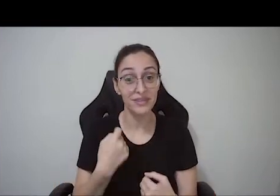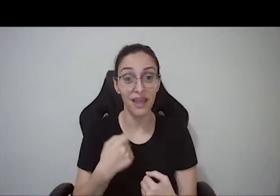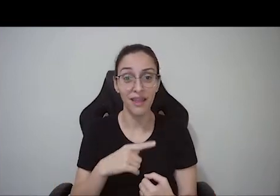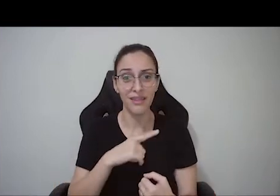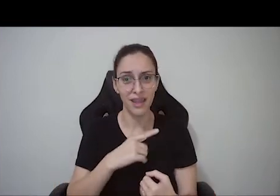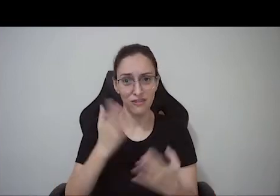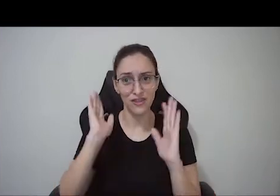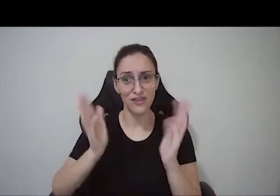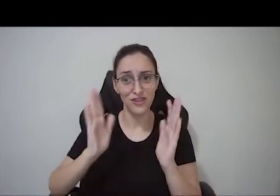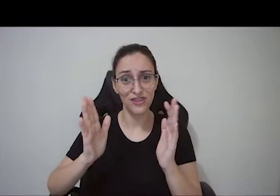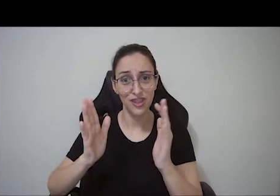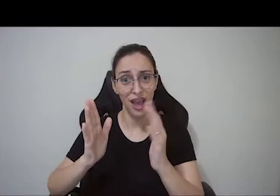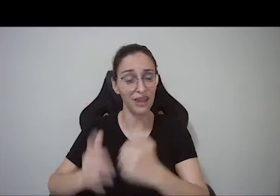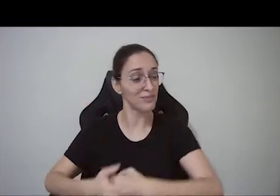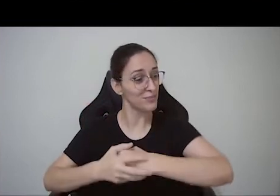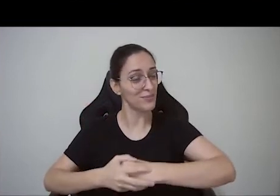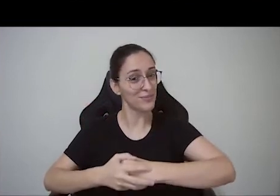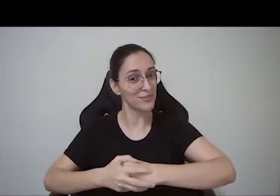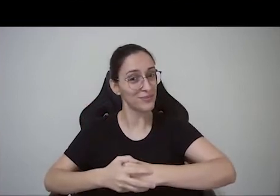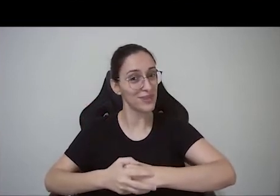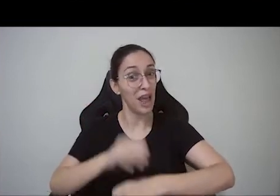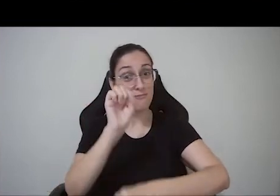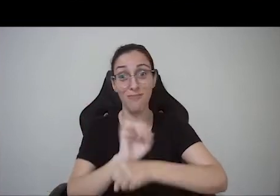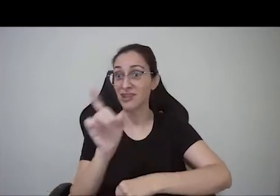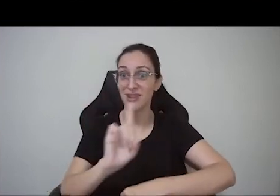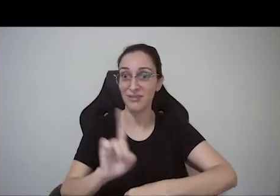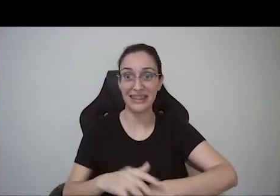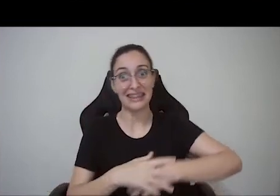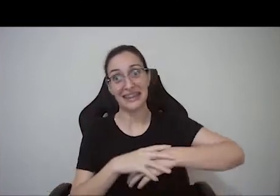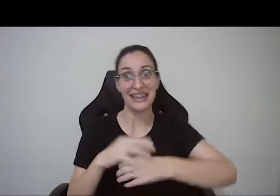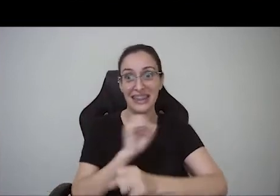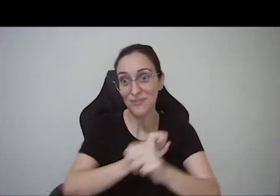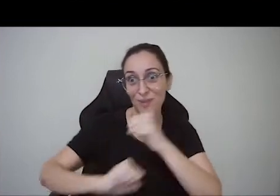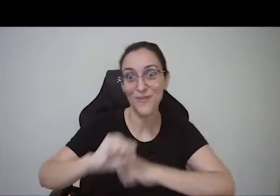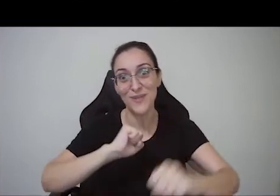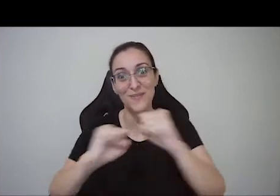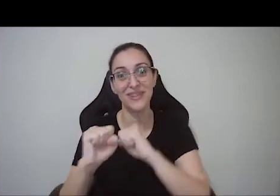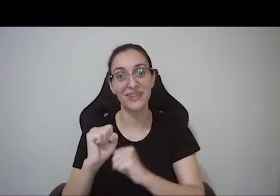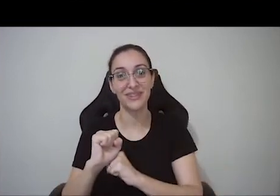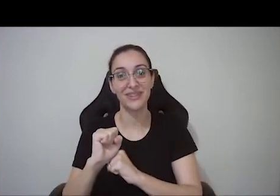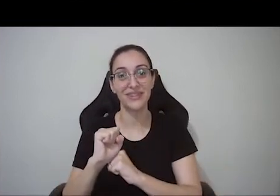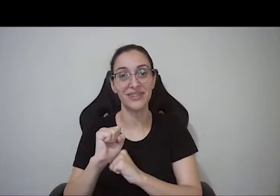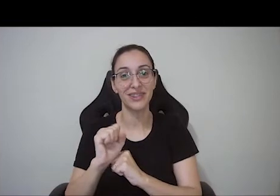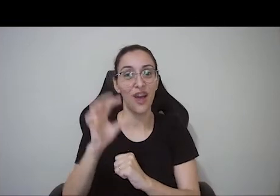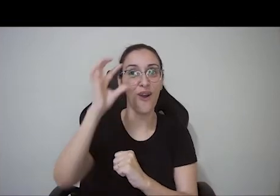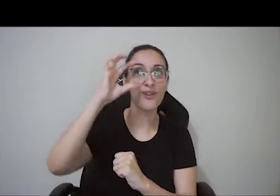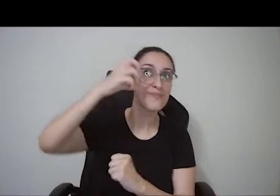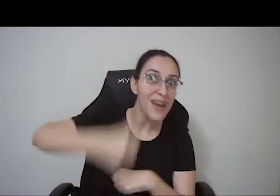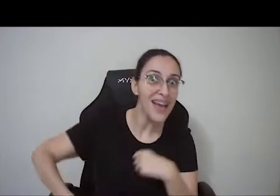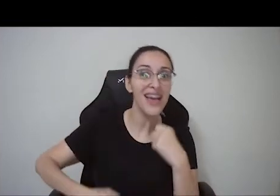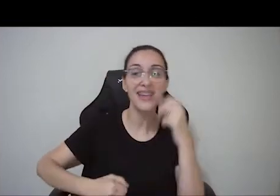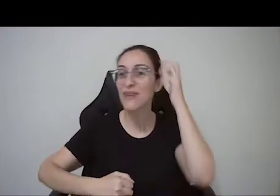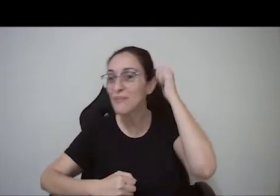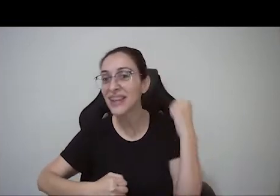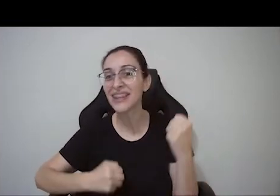pegar um bebê no colo, mas bebê no colo não fica paradinho, ele tá sempre querendo fazer alguma coisa, ainda mais se usa óculos, quer pegar óculos, puxa o